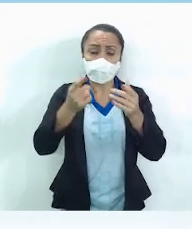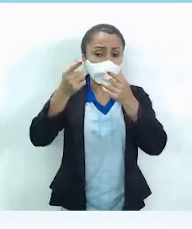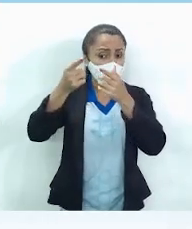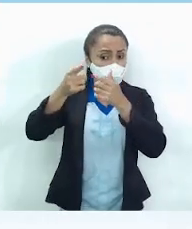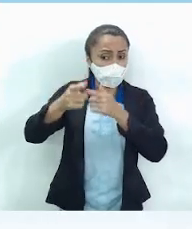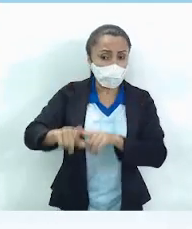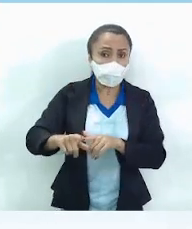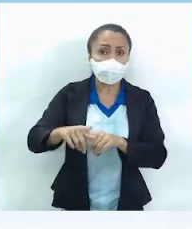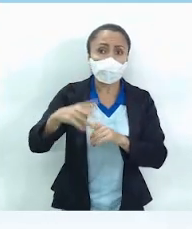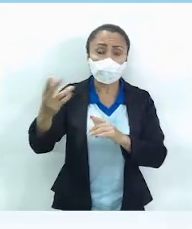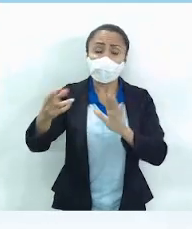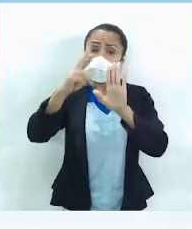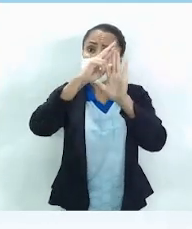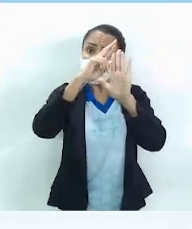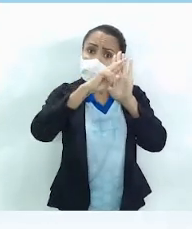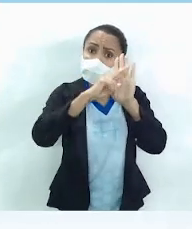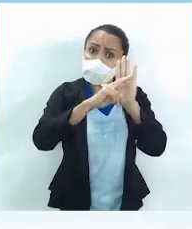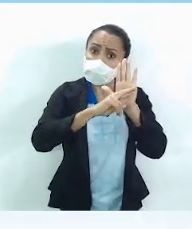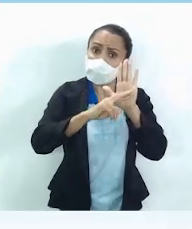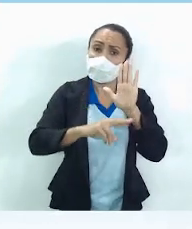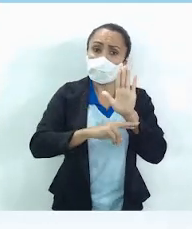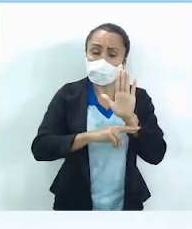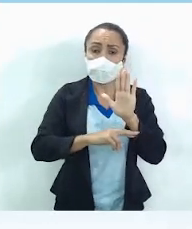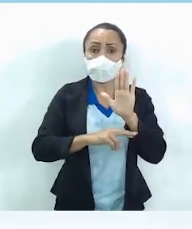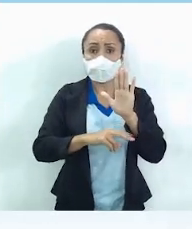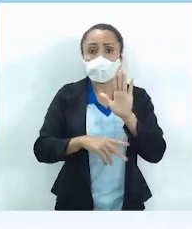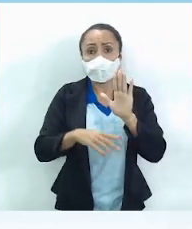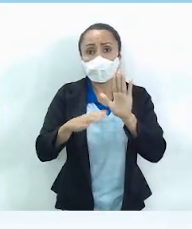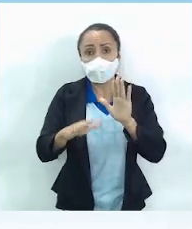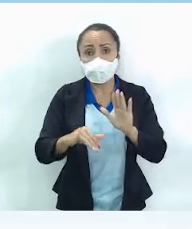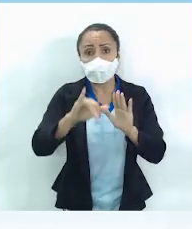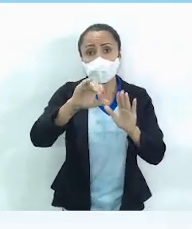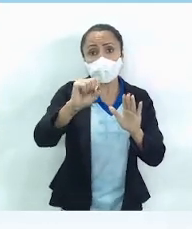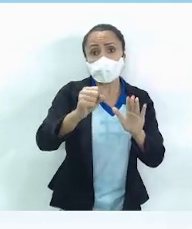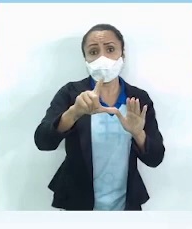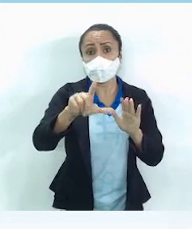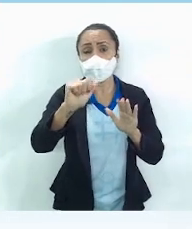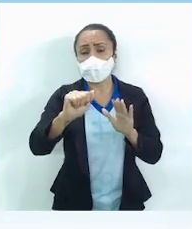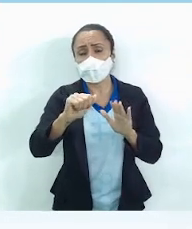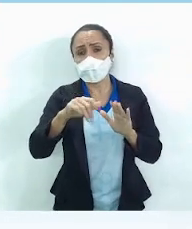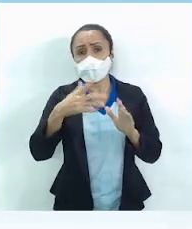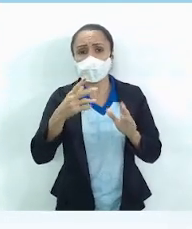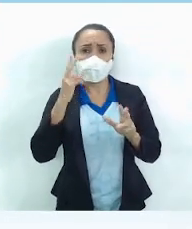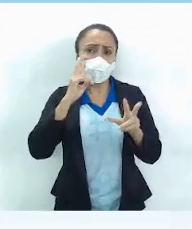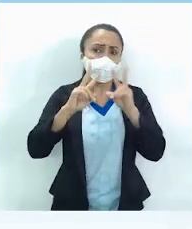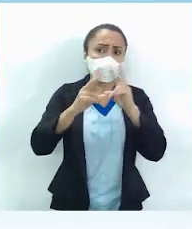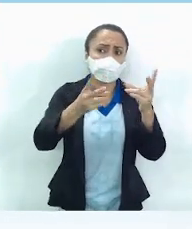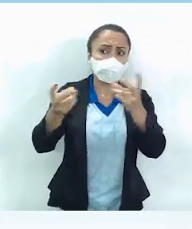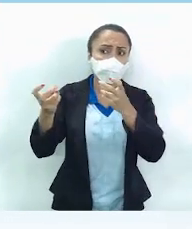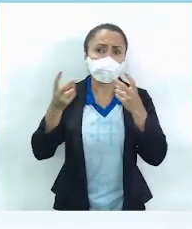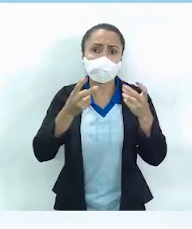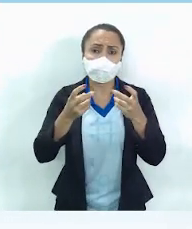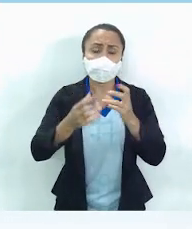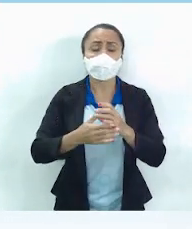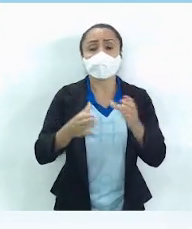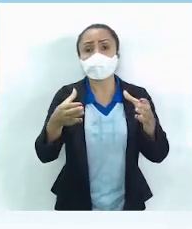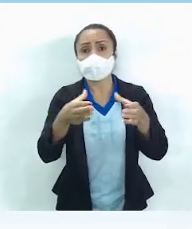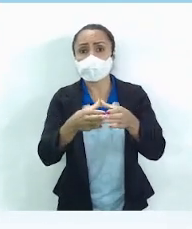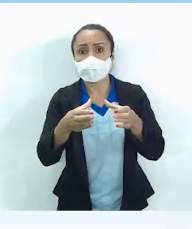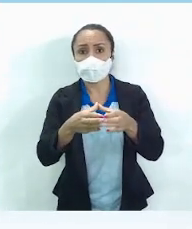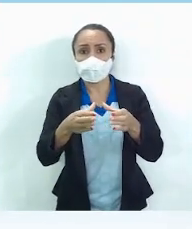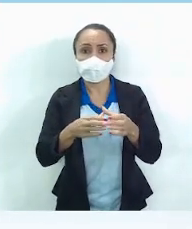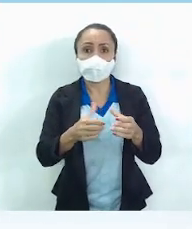contra as normas do Islã de acordo com o que eles enxergam. Então o Talibã foi um grupo formado